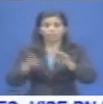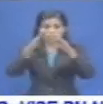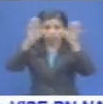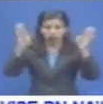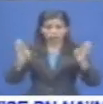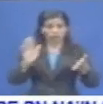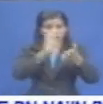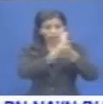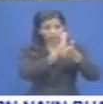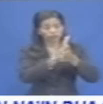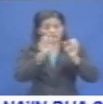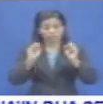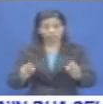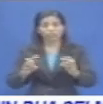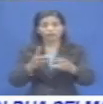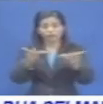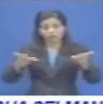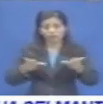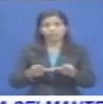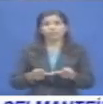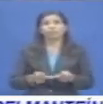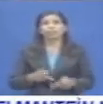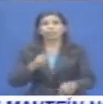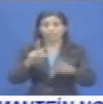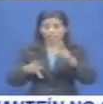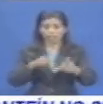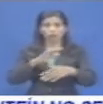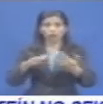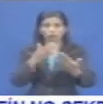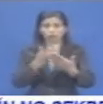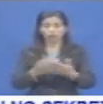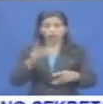e a fata em captação BNE, no NE, Bando Cidadão